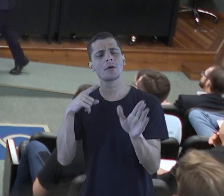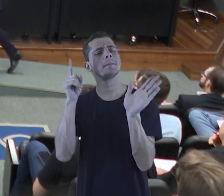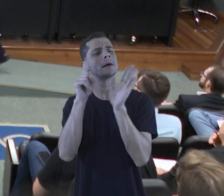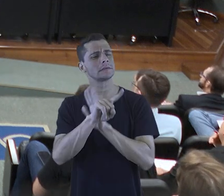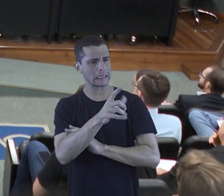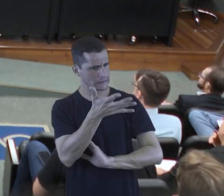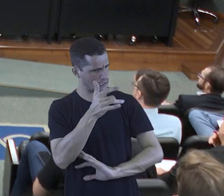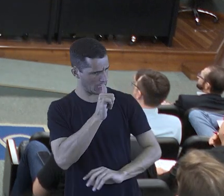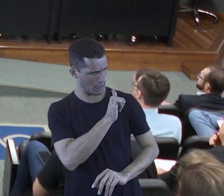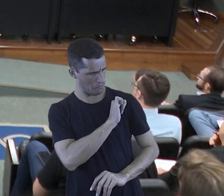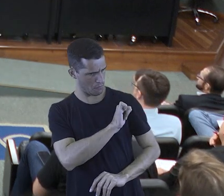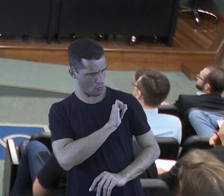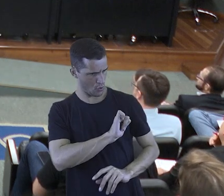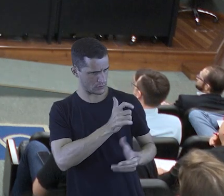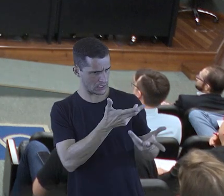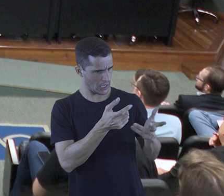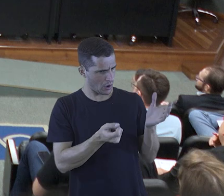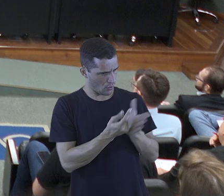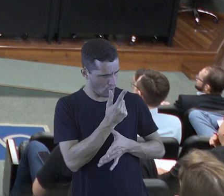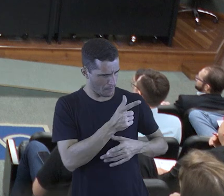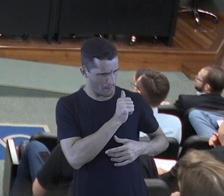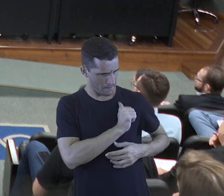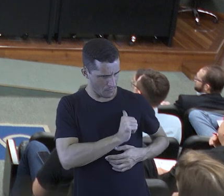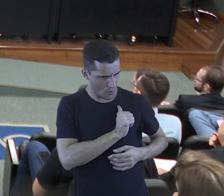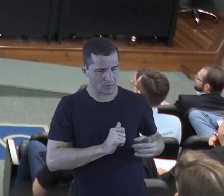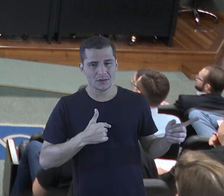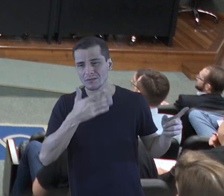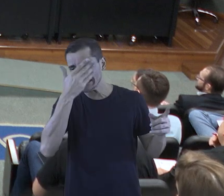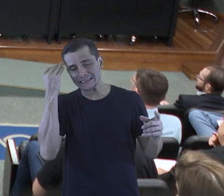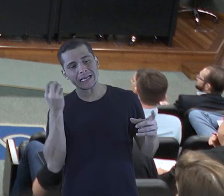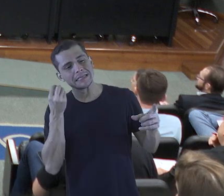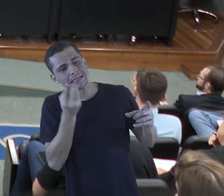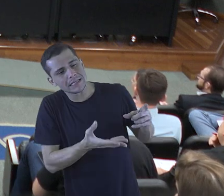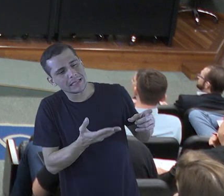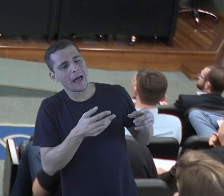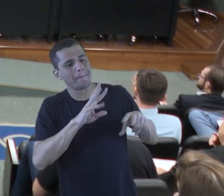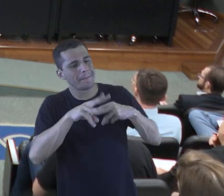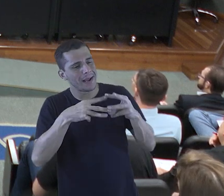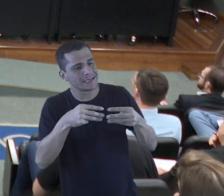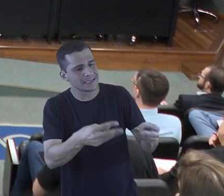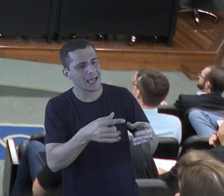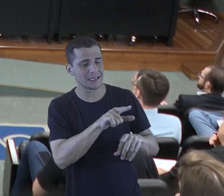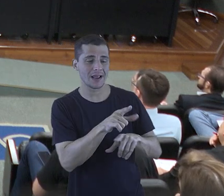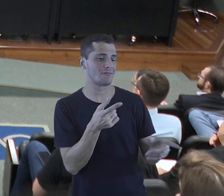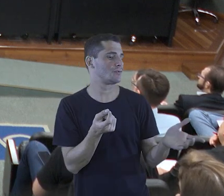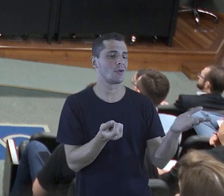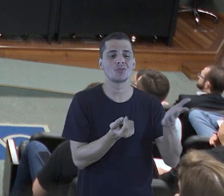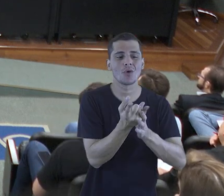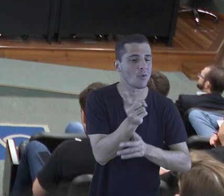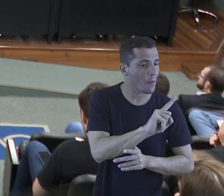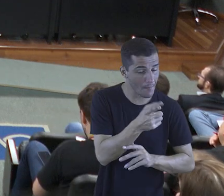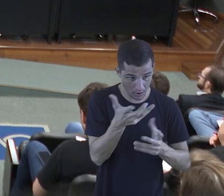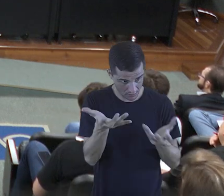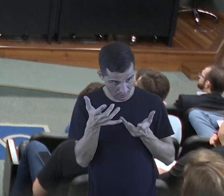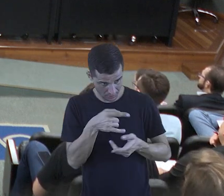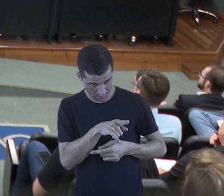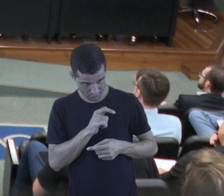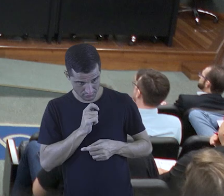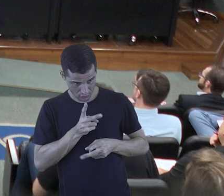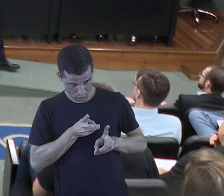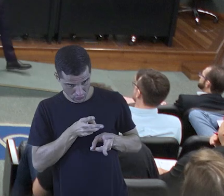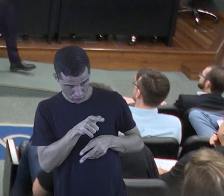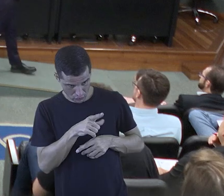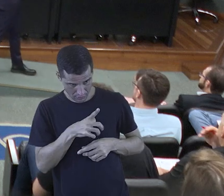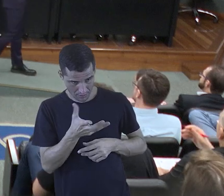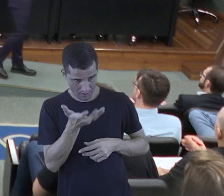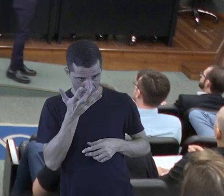Bom, e a minha esposa estava para fazer aniversário. E eu, conversando com ela no carro, falei Amor, você ainda quer uma bolsa? Porque ela tinha me falado que ela queria uma bolsa. Eu